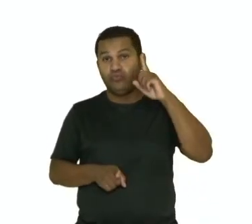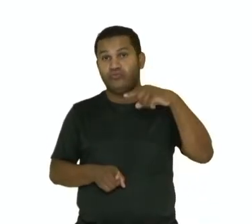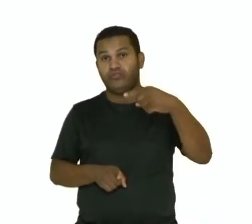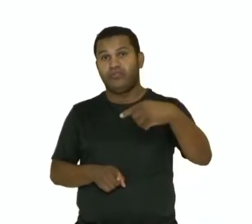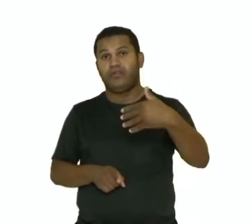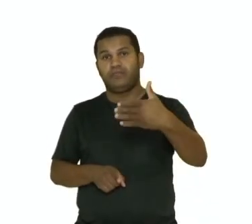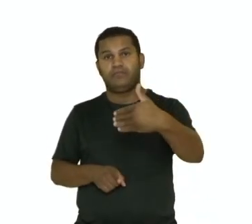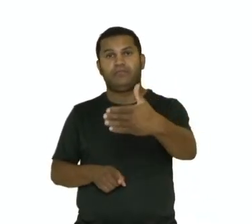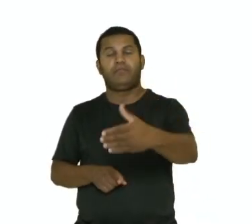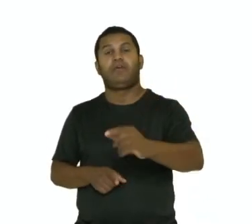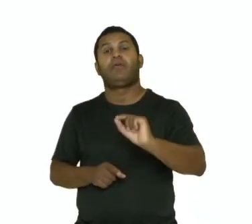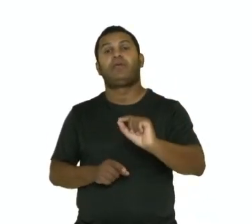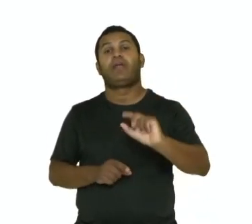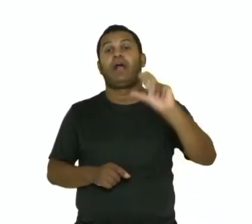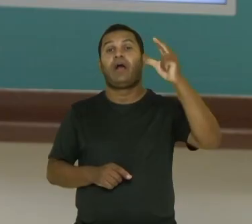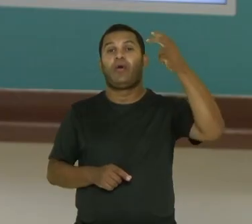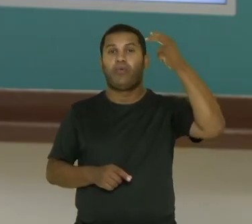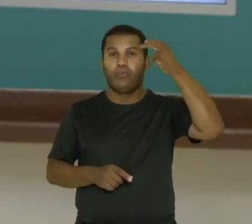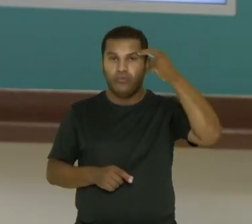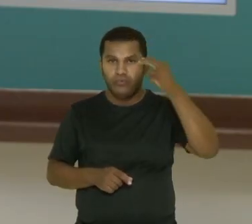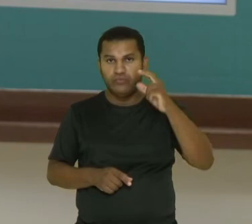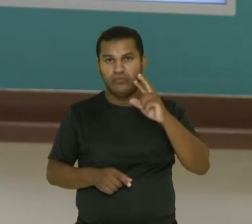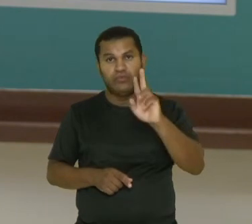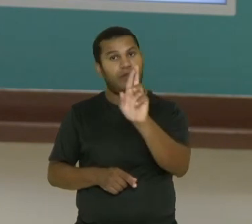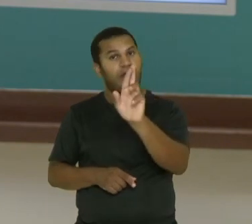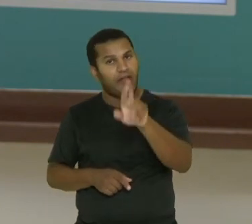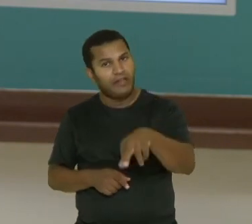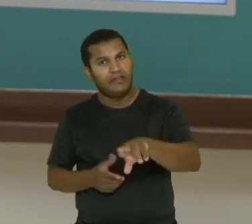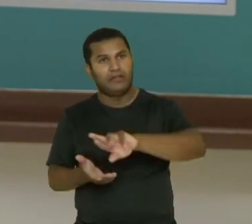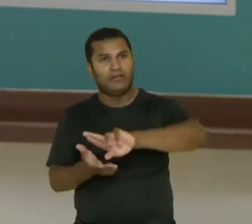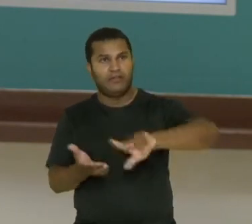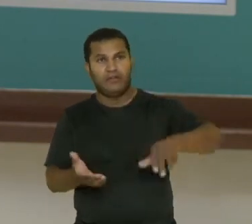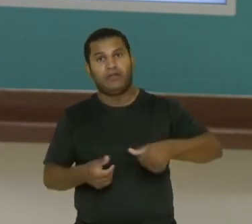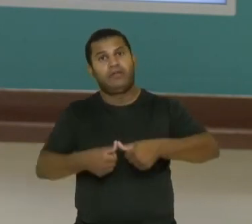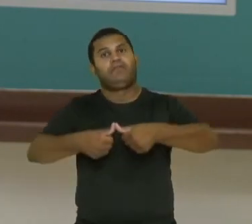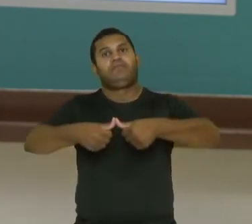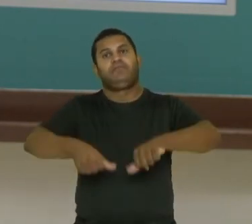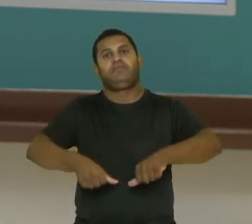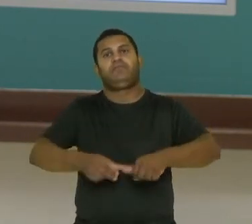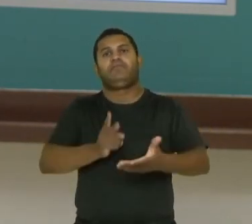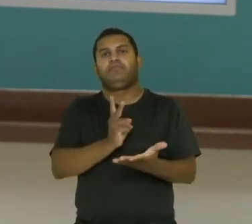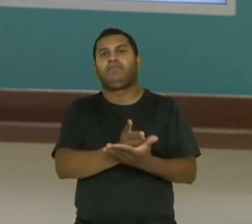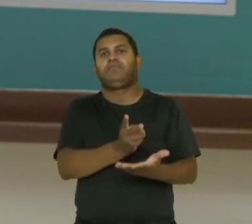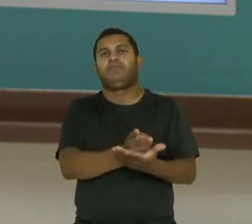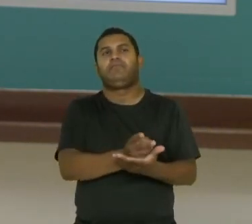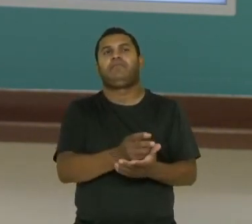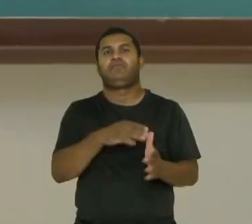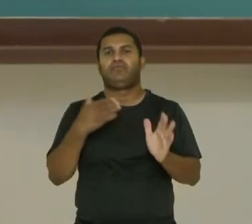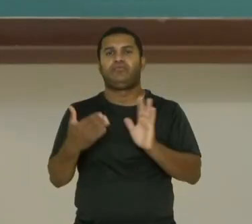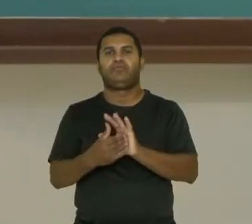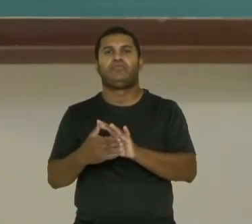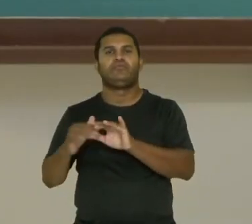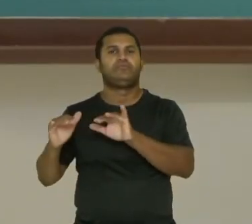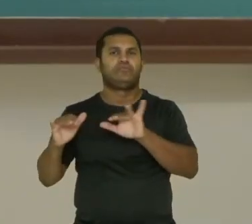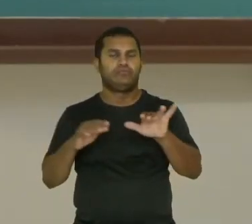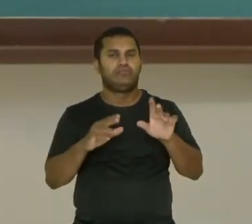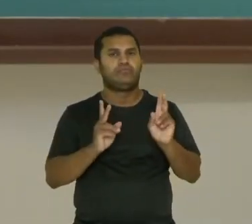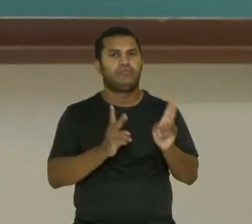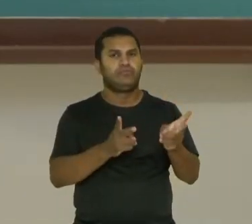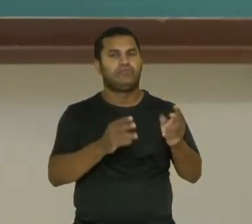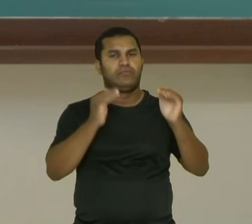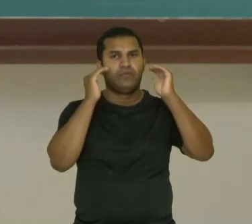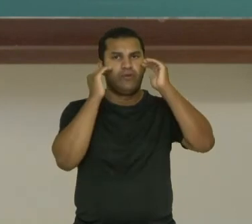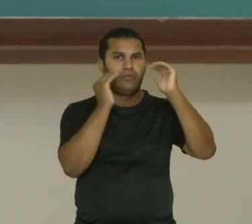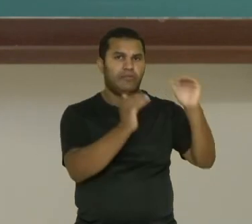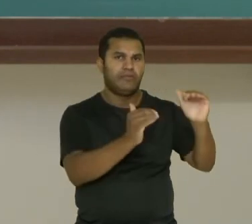continuidade da sua cultura e religiosidade, tá? Então vamos fazer agora a retomada da nossa aula. Então, nessa